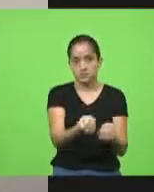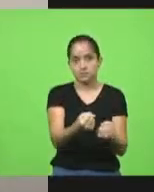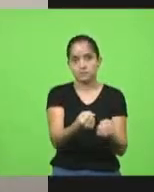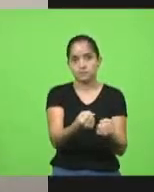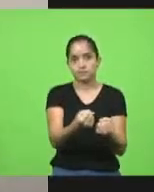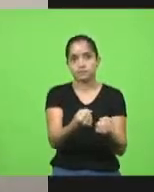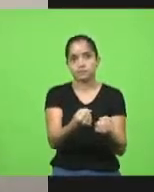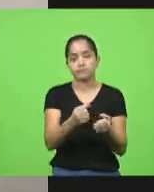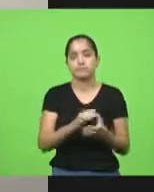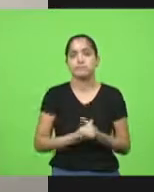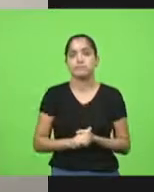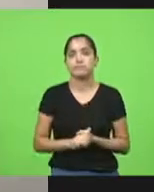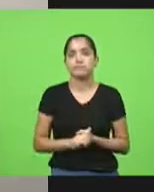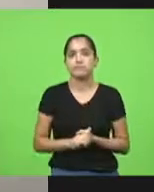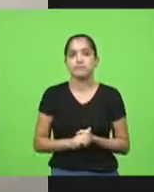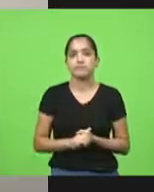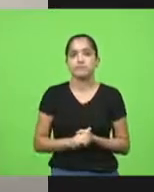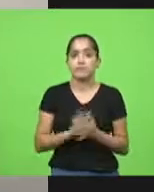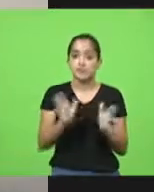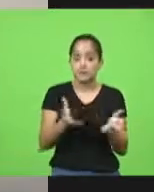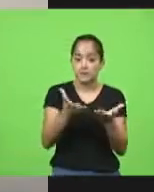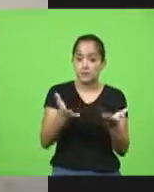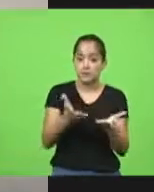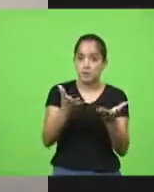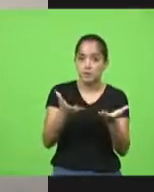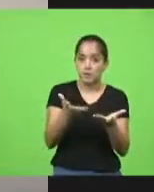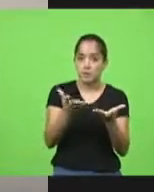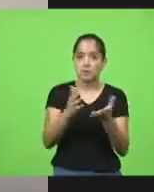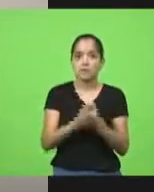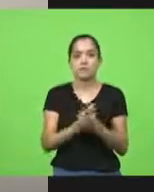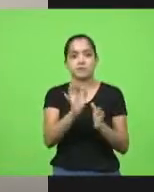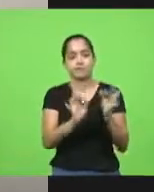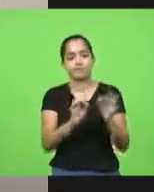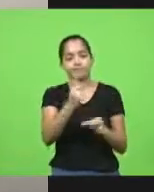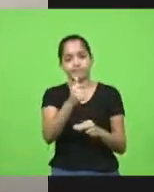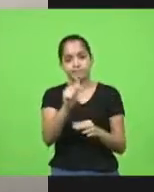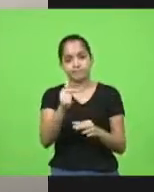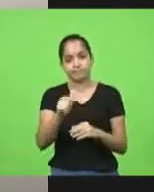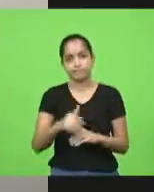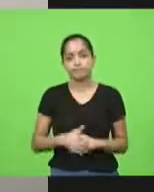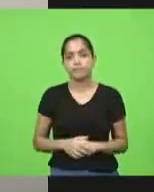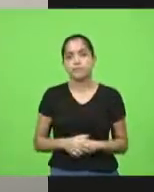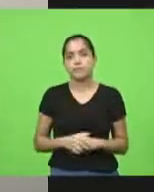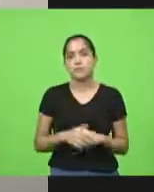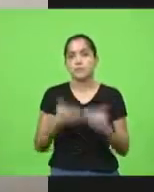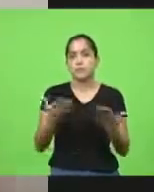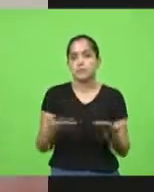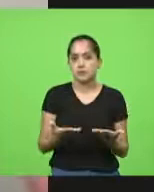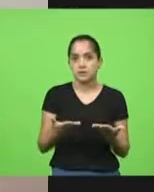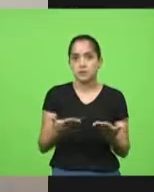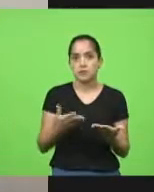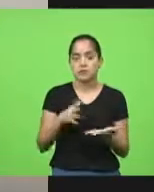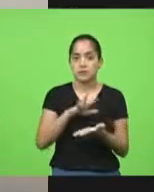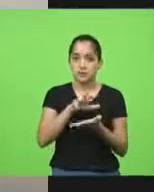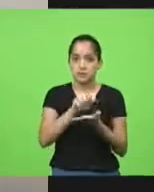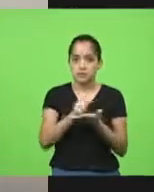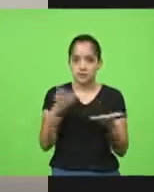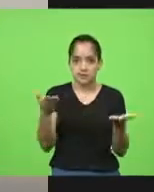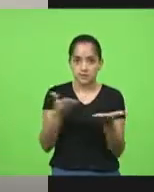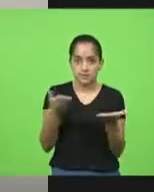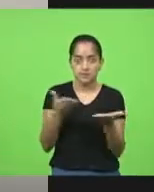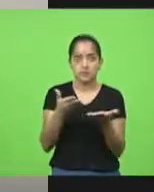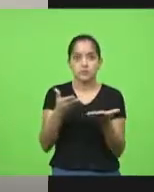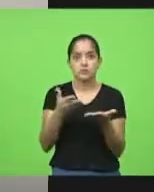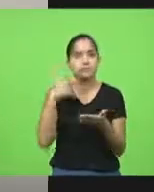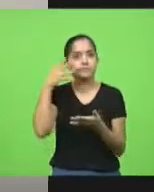aquilo que é, que promove e que estabelece a injustiça. Portanto, fica então registrado no dia de hoje